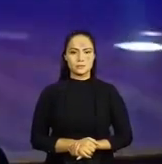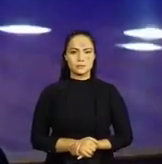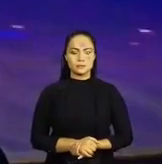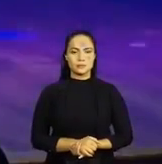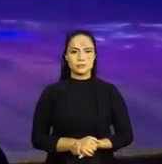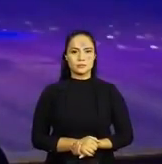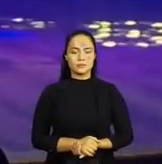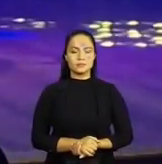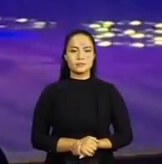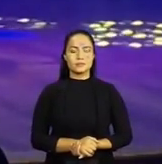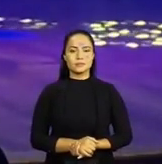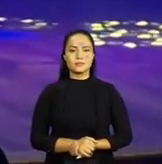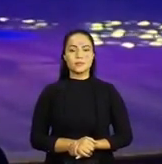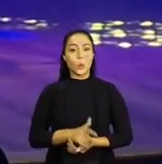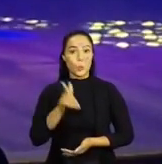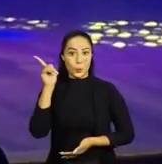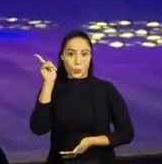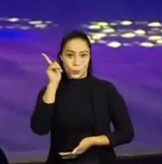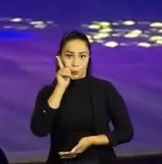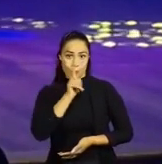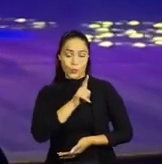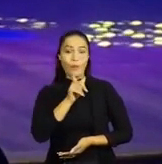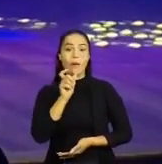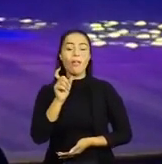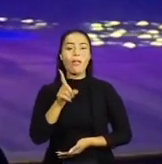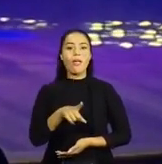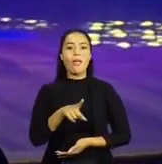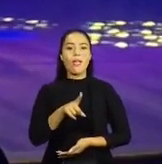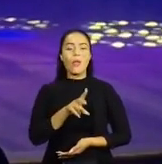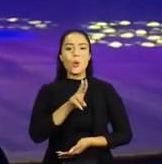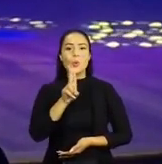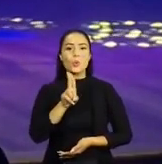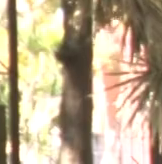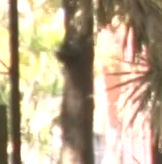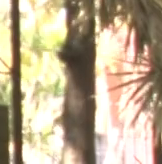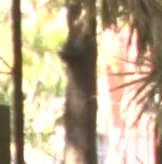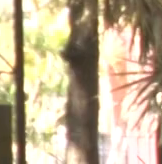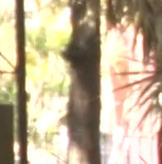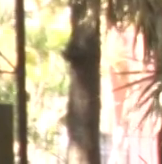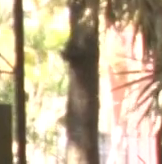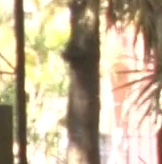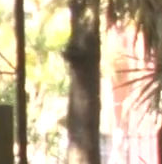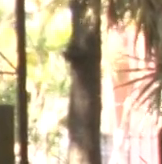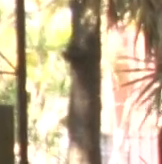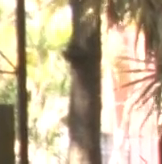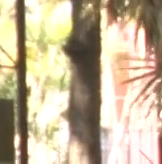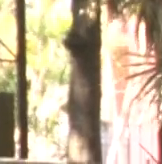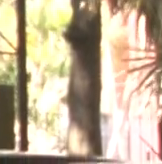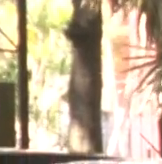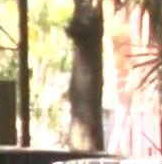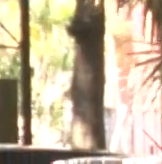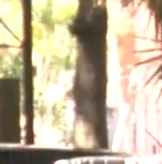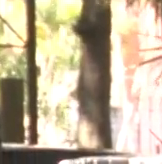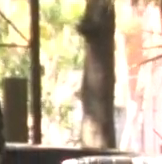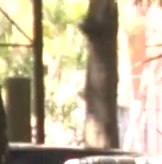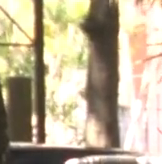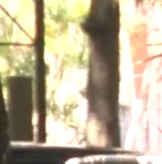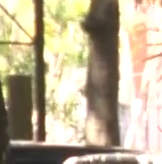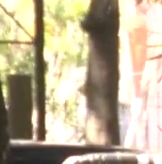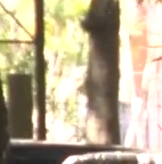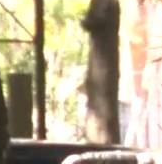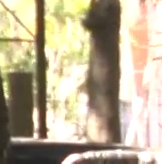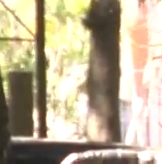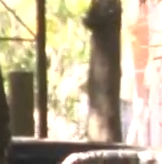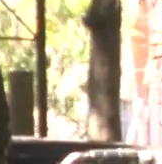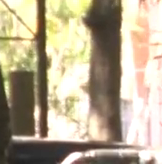prêmio Tecnologia Social, nessa vez se inscreveram 105 tecnologias, 3 foram